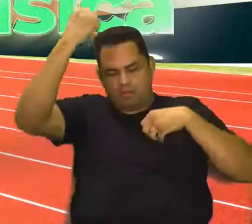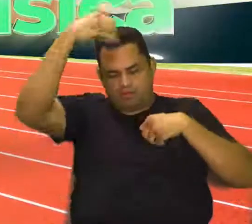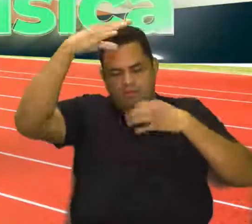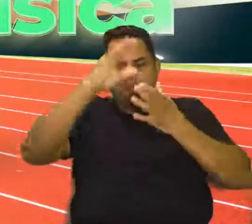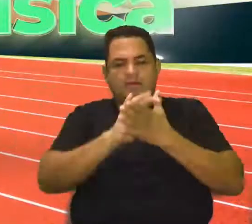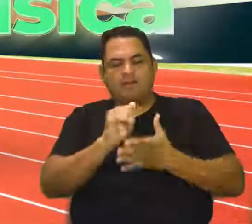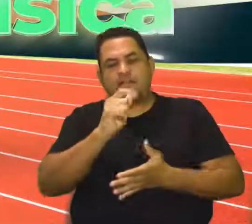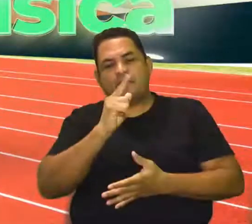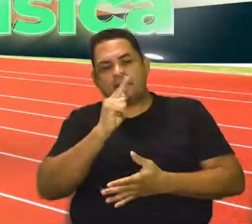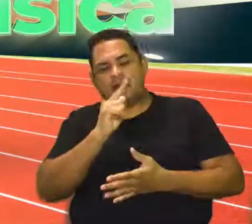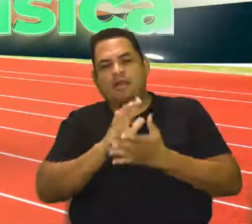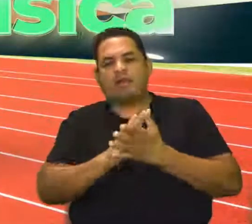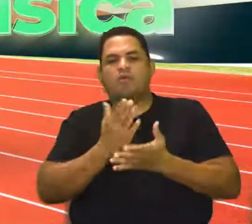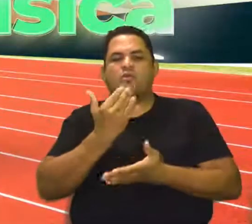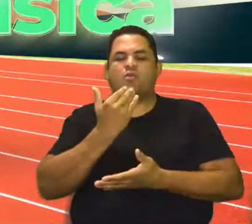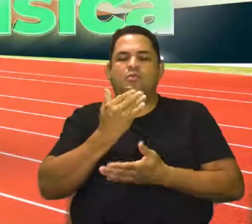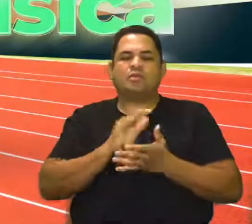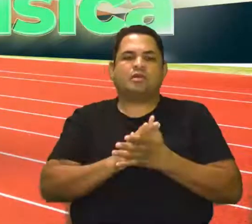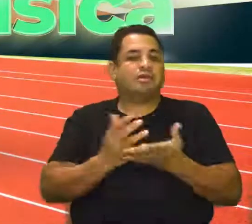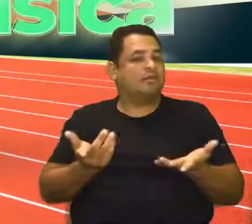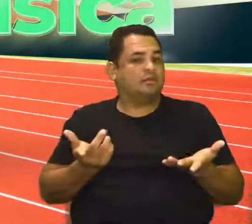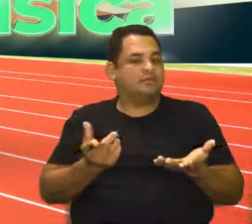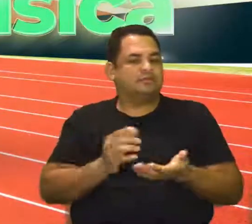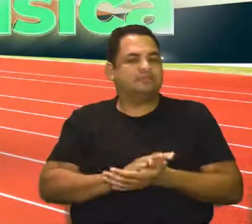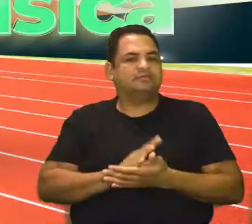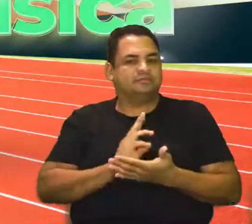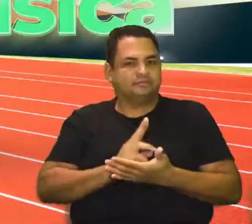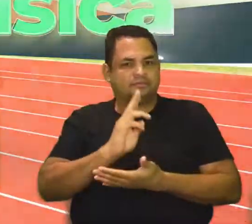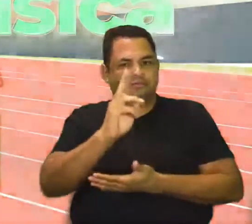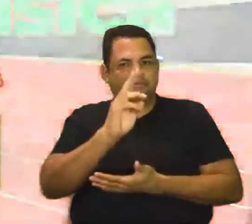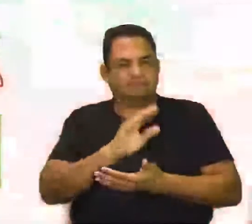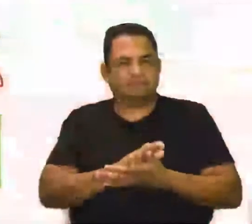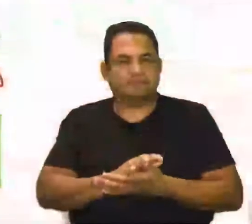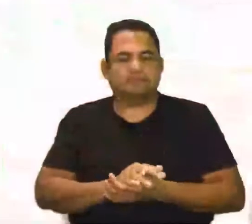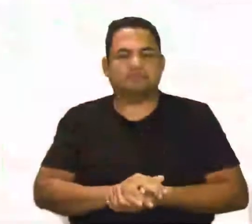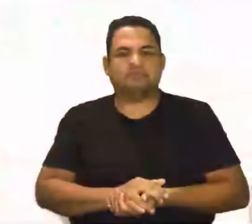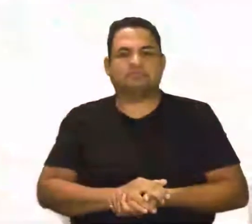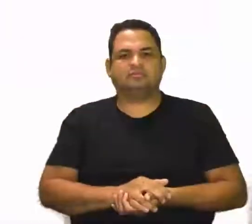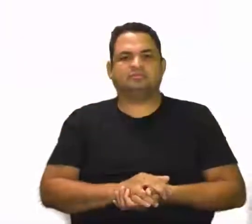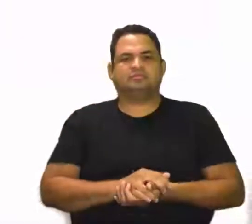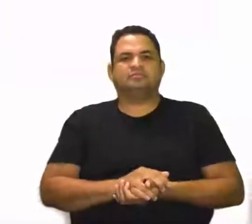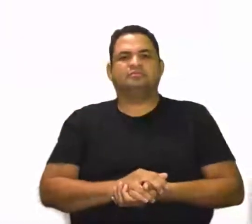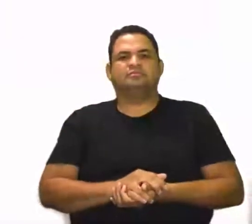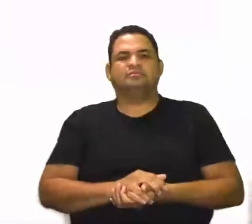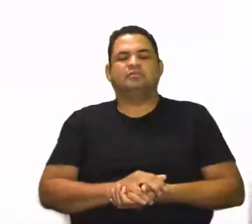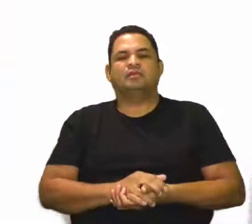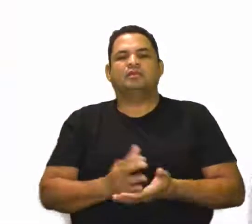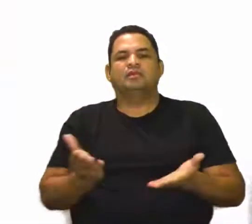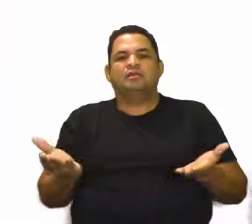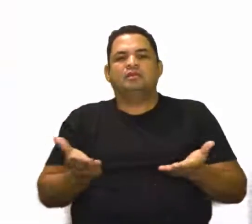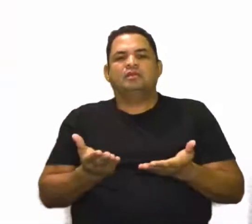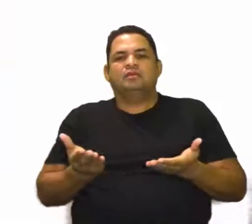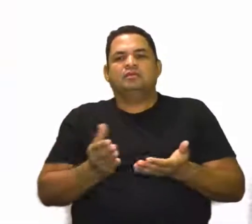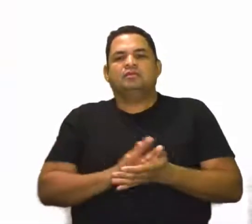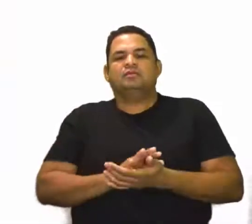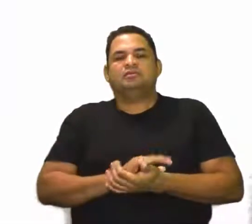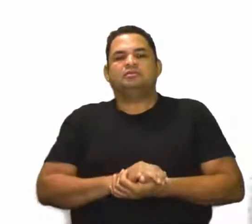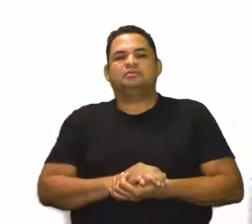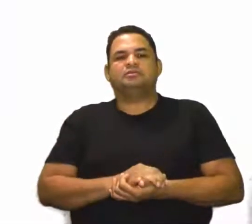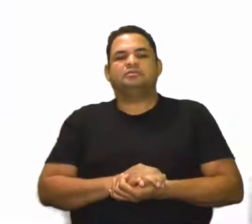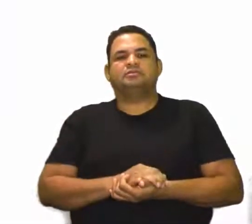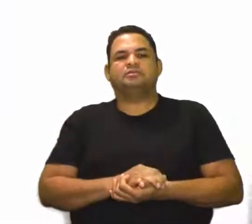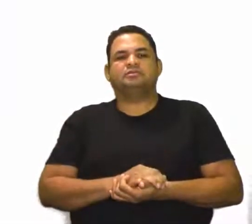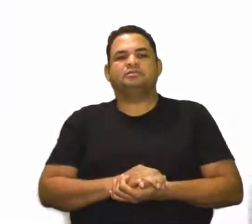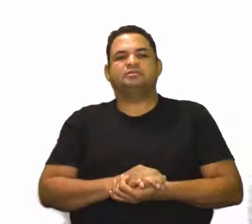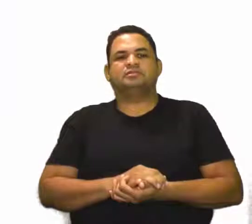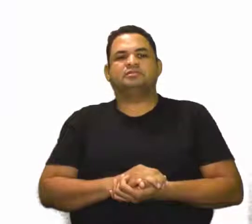por exemplo se alimentar, ok? Então vamos seguir, fica Bora comigo lá. sem piscar. Agora nós chegamos no próximo tópico, né, professora